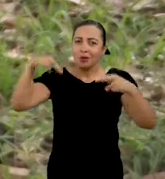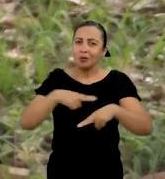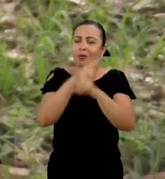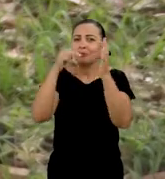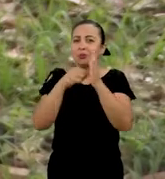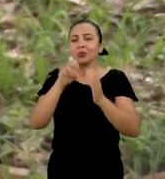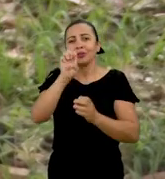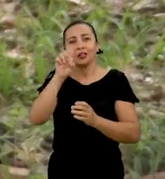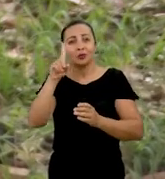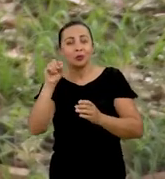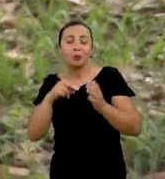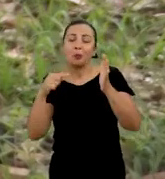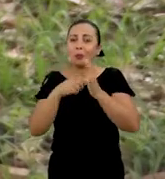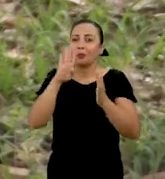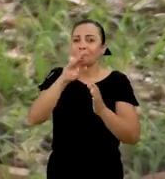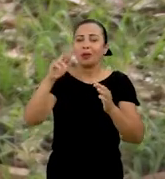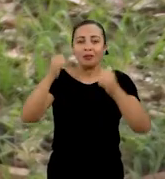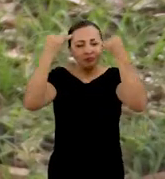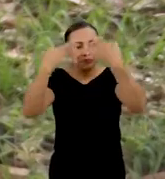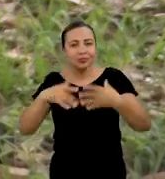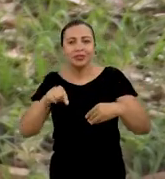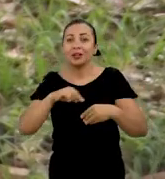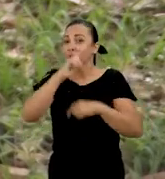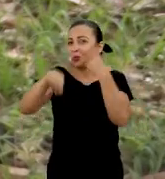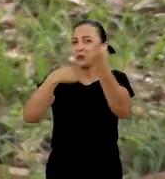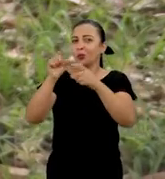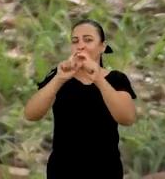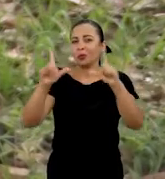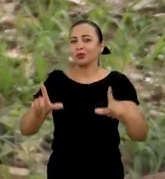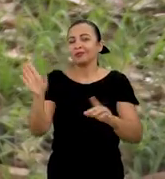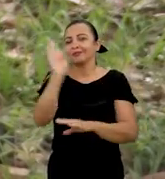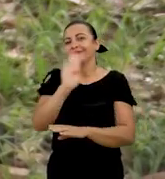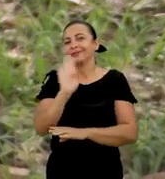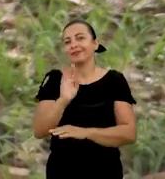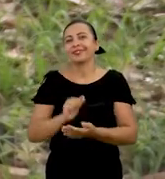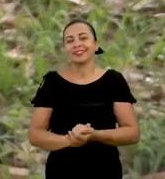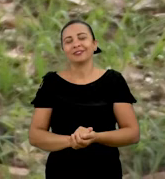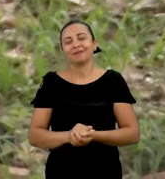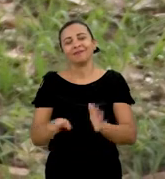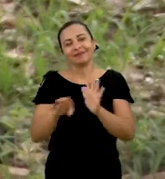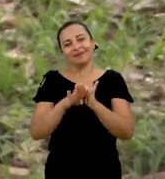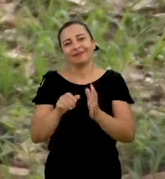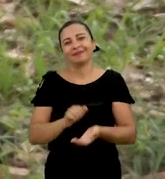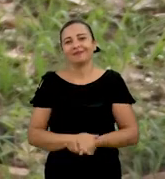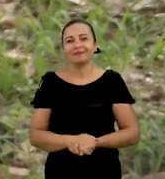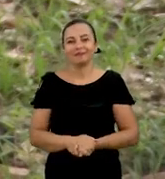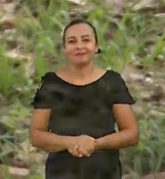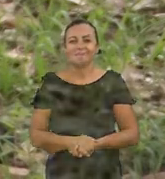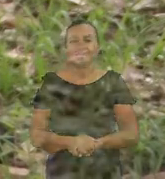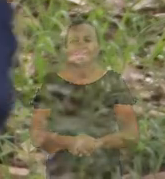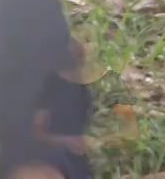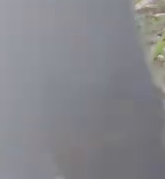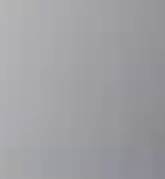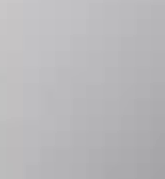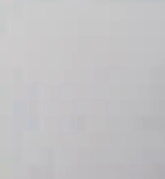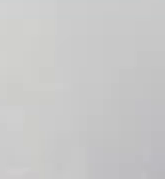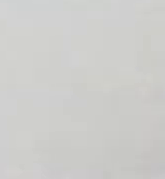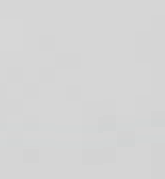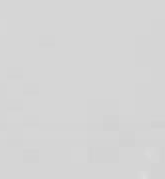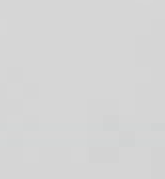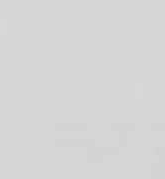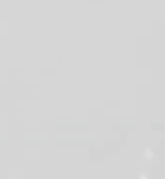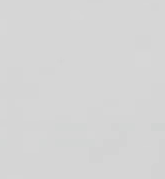uesb. Edu. Br que a gente explica por aqui no outro programa tchau tchau e até lá ó